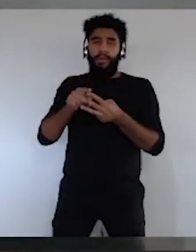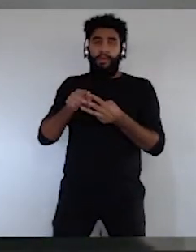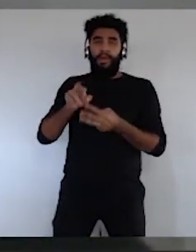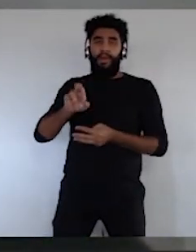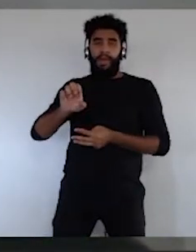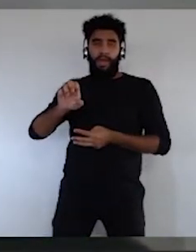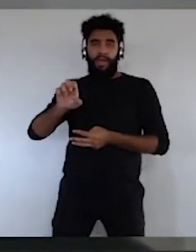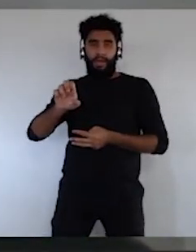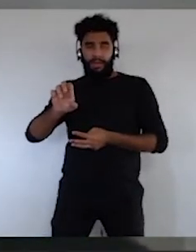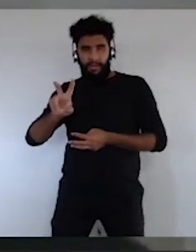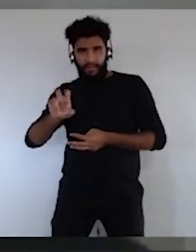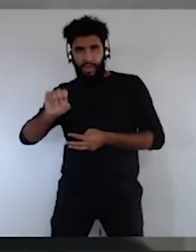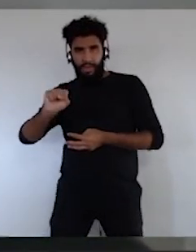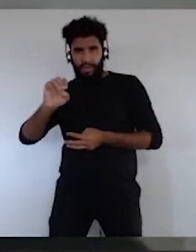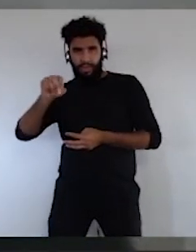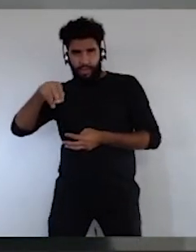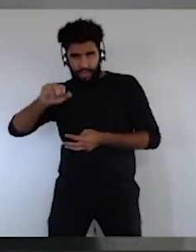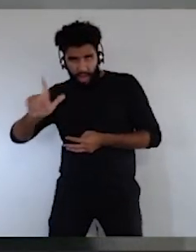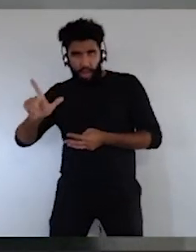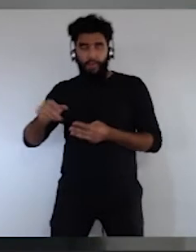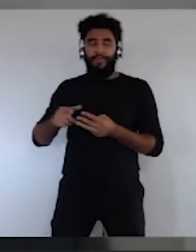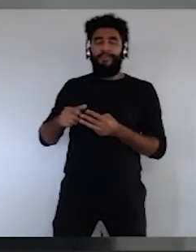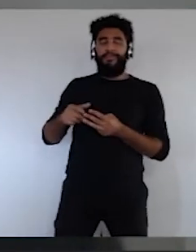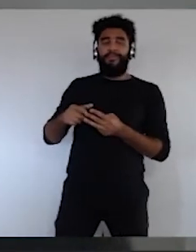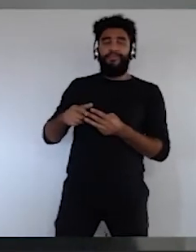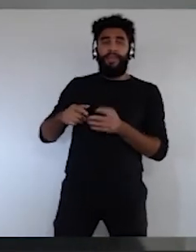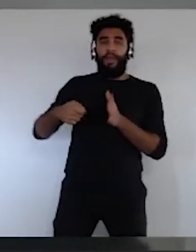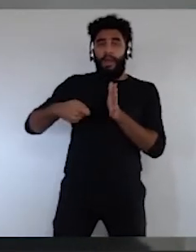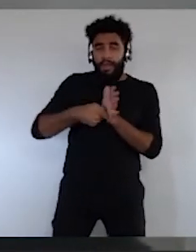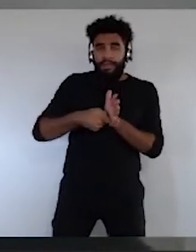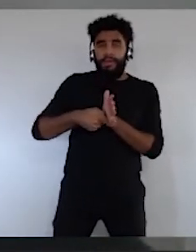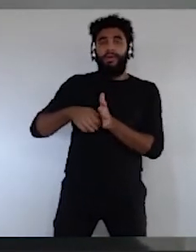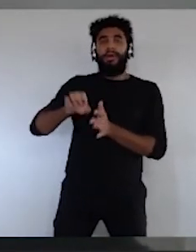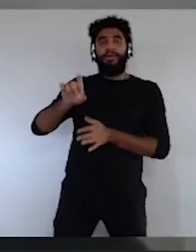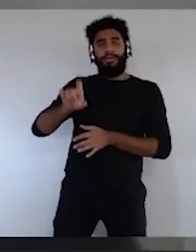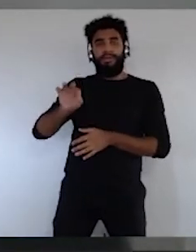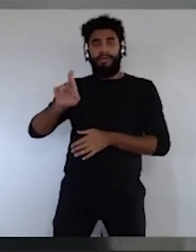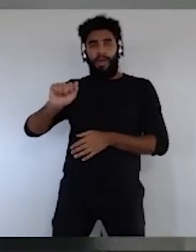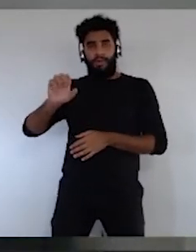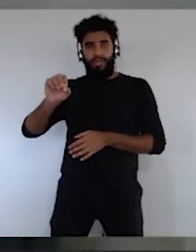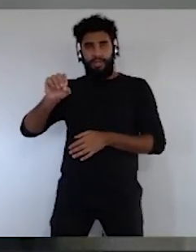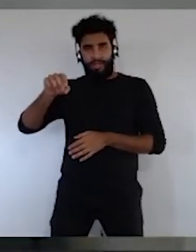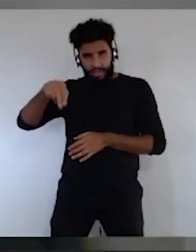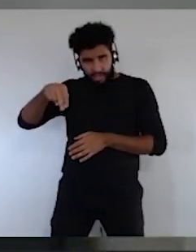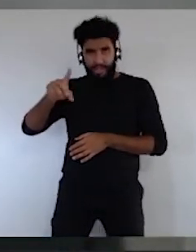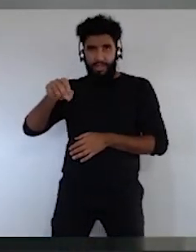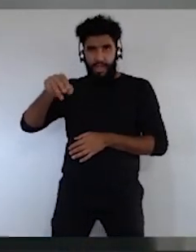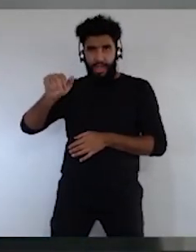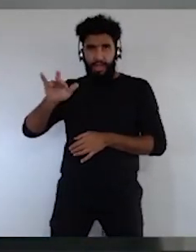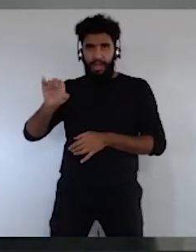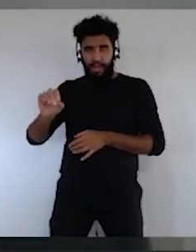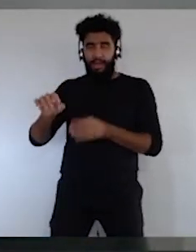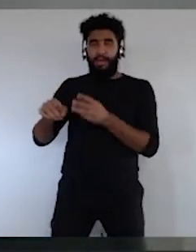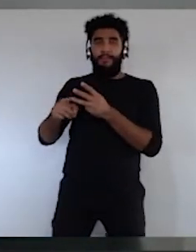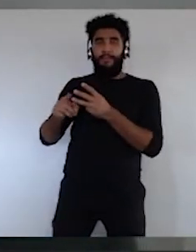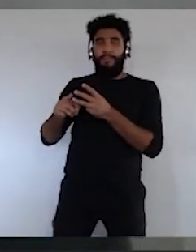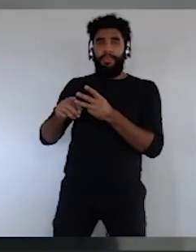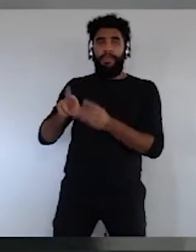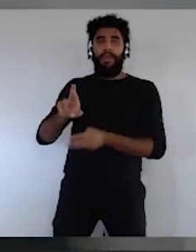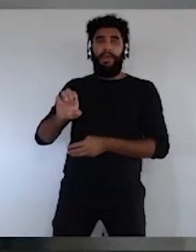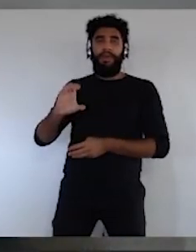5, que só se poderia cumprir pena, quer dizer, fazer a prisão em virtude de condenação após